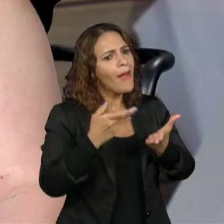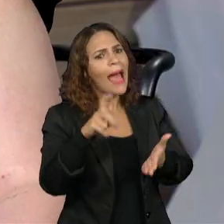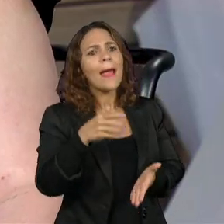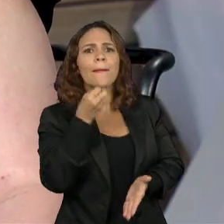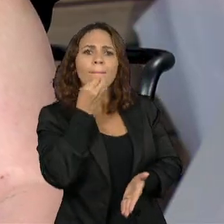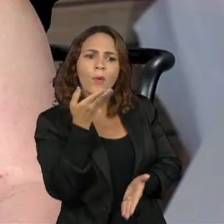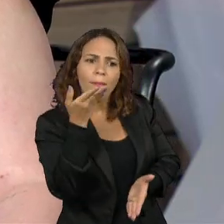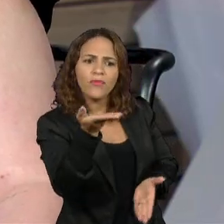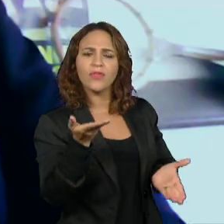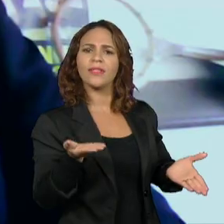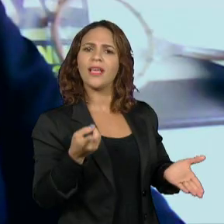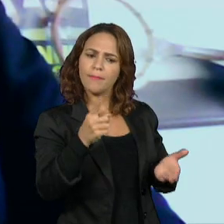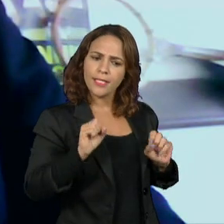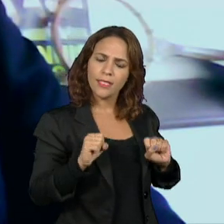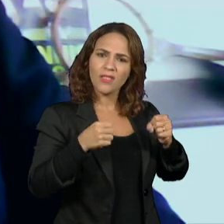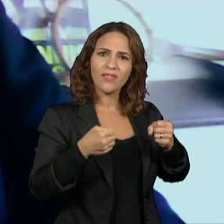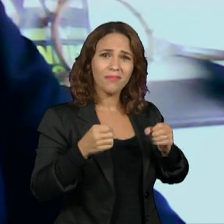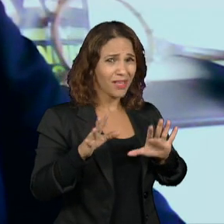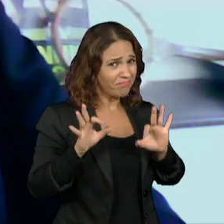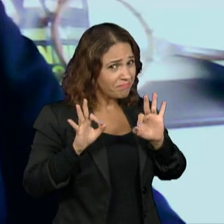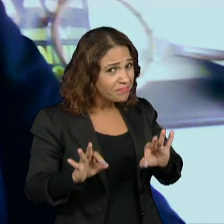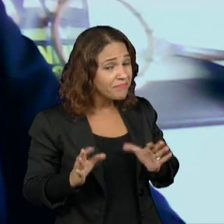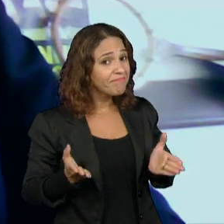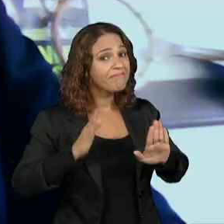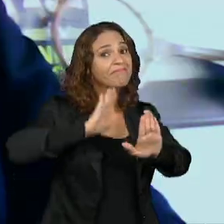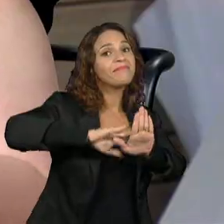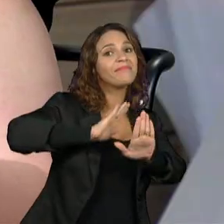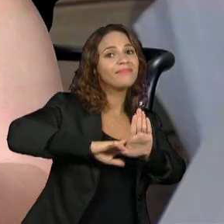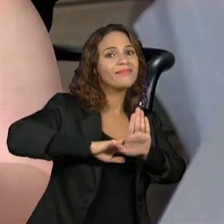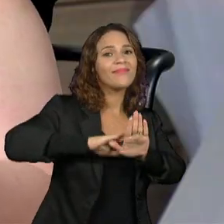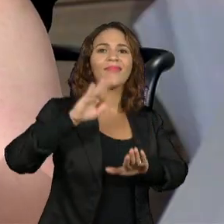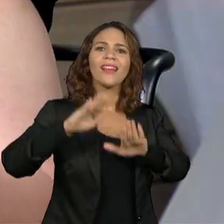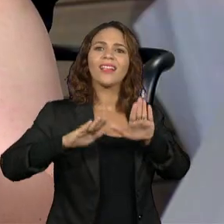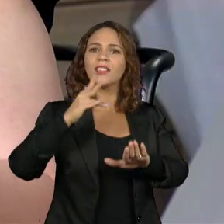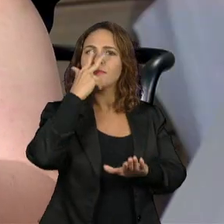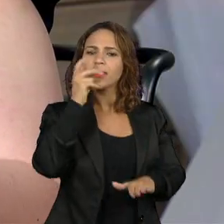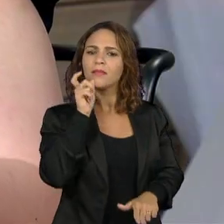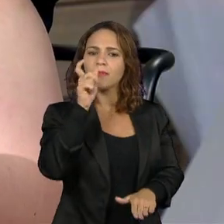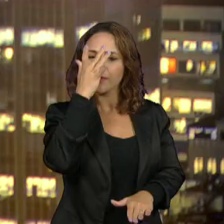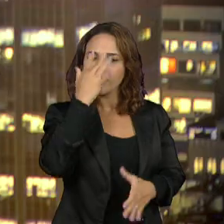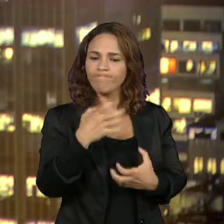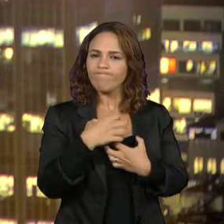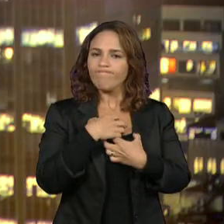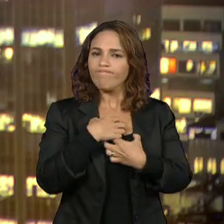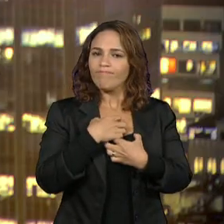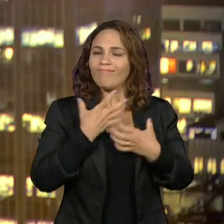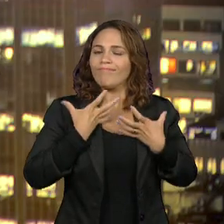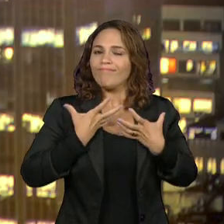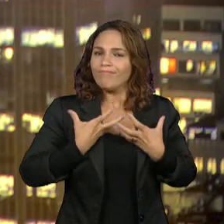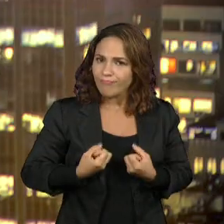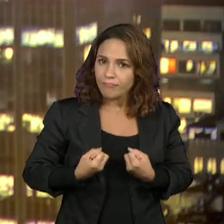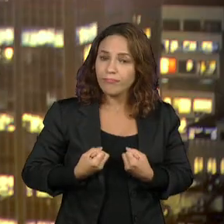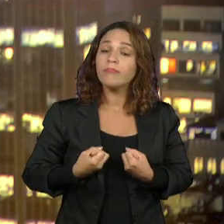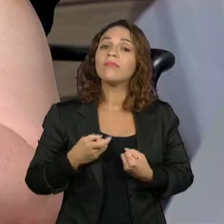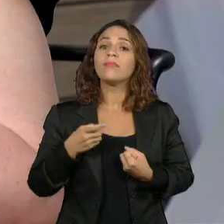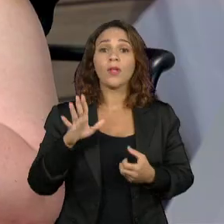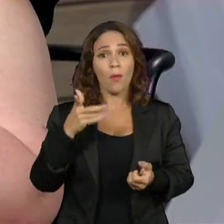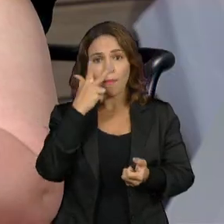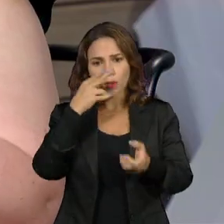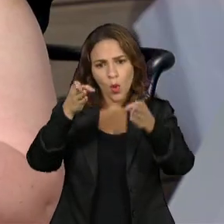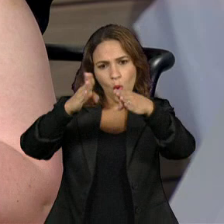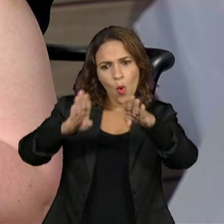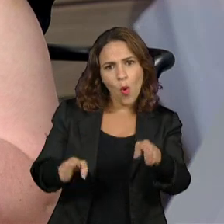Estou falando isso para o seu bem, mas será que é mesmo? São falas normalizadas, principalmente, a respeito disso, e o corpo gordo, ele se